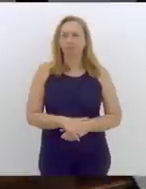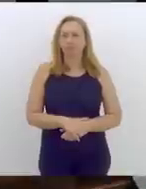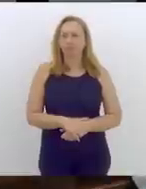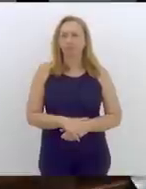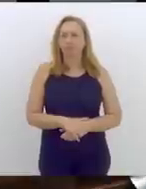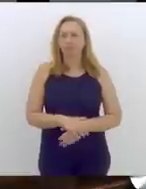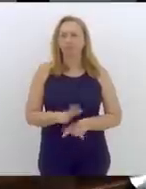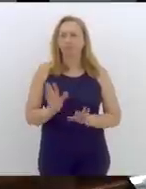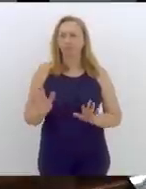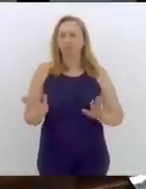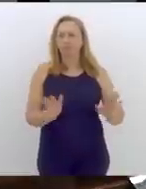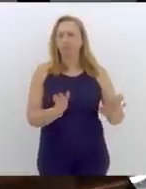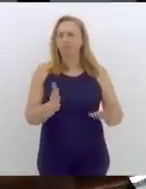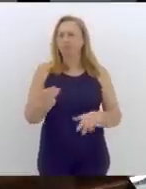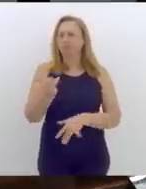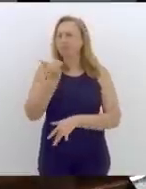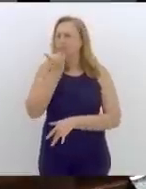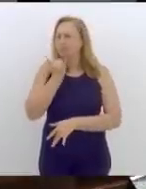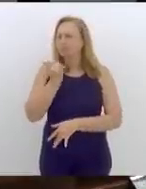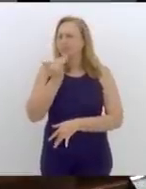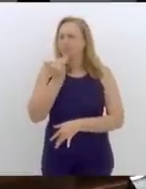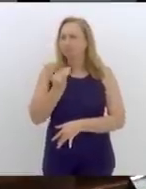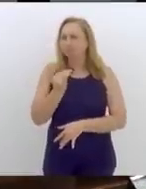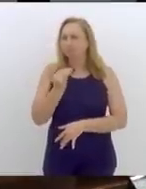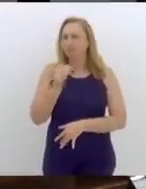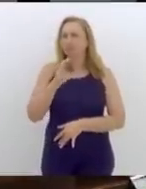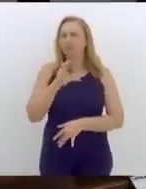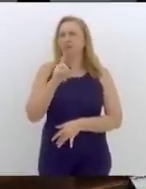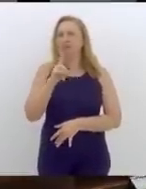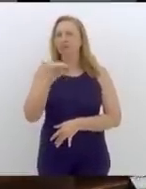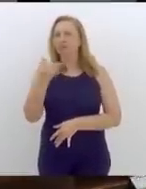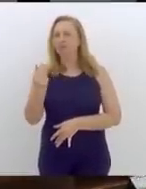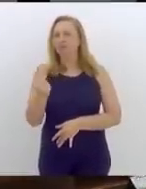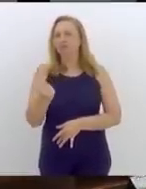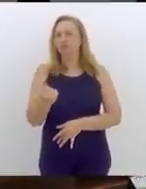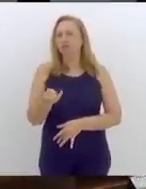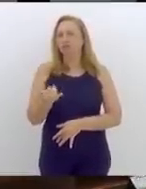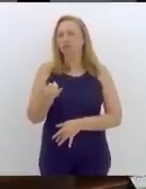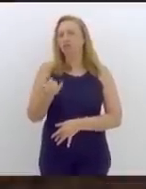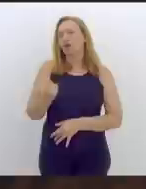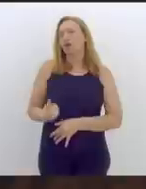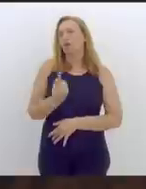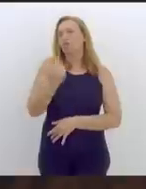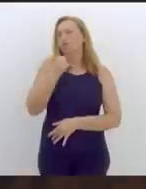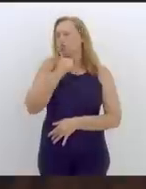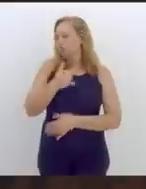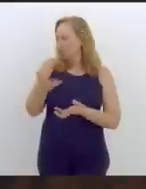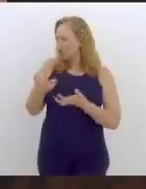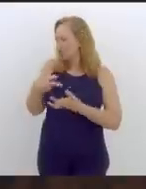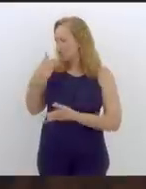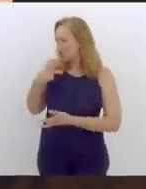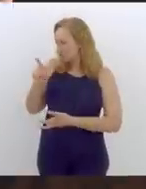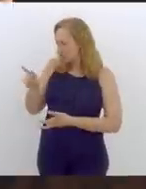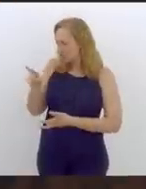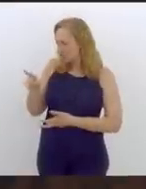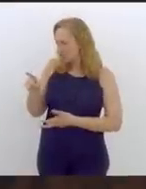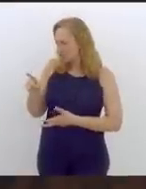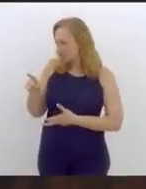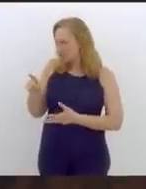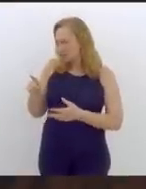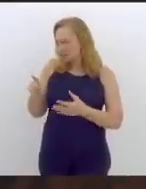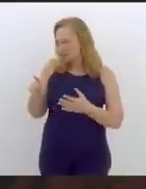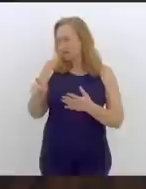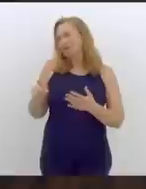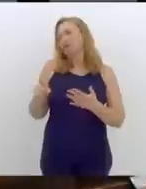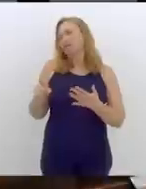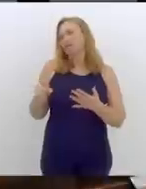protocolo aqui perdi perdão a Claudinha tá Cláudia a única mulher aqui é qual eu quero dizer que você tá brilhantando a